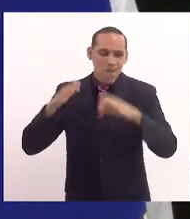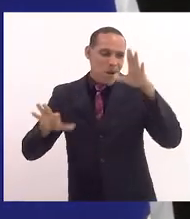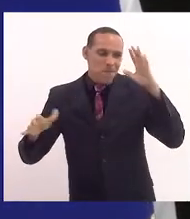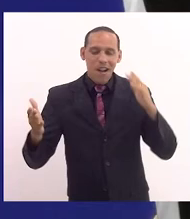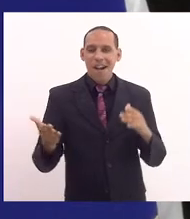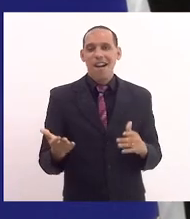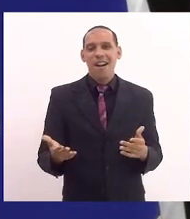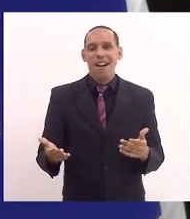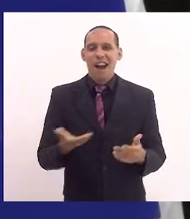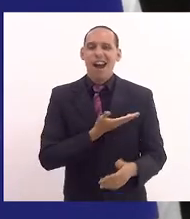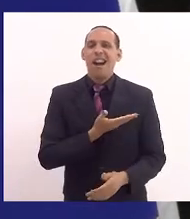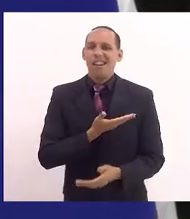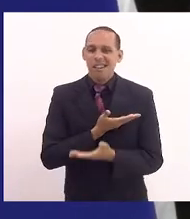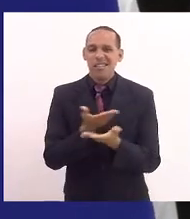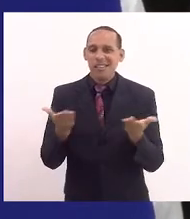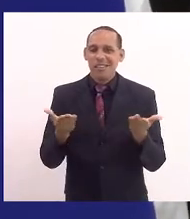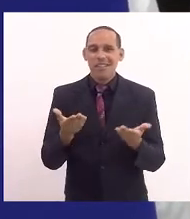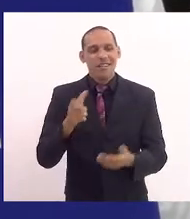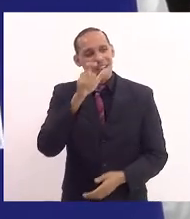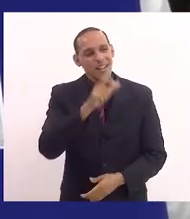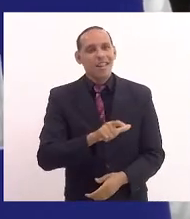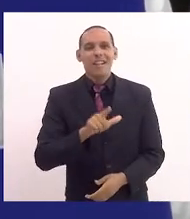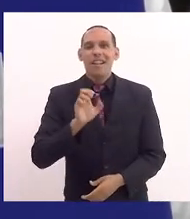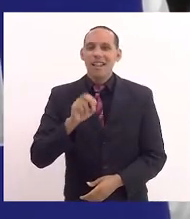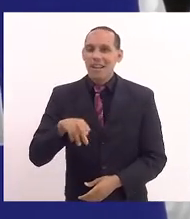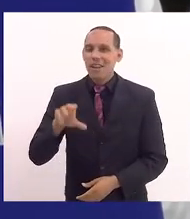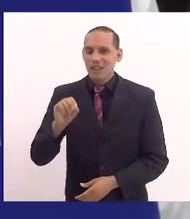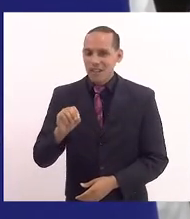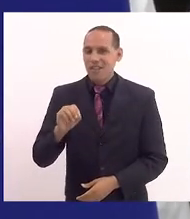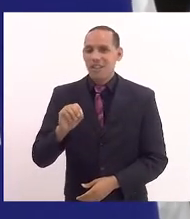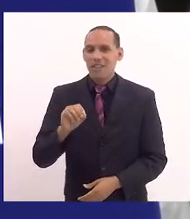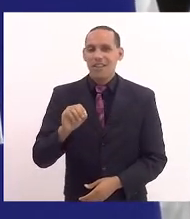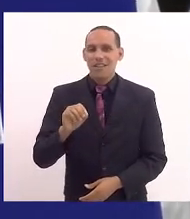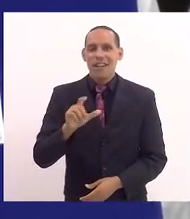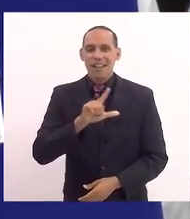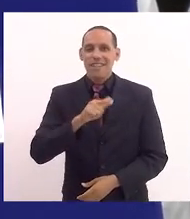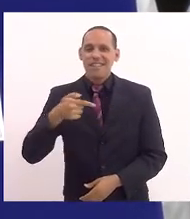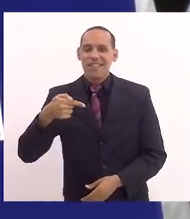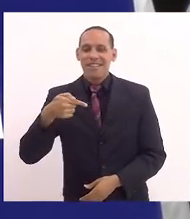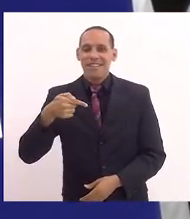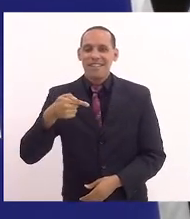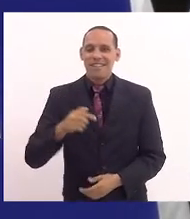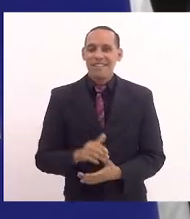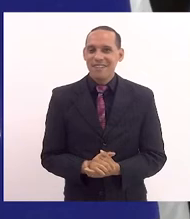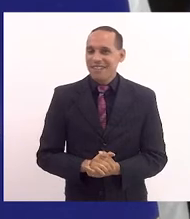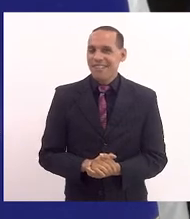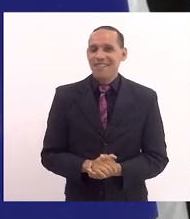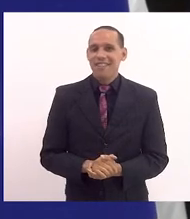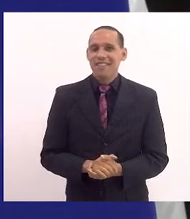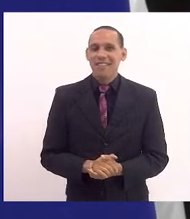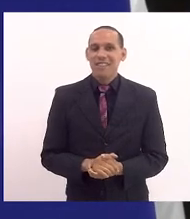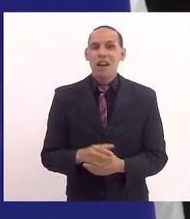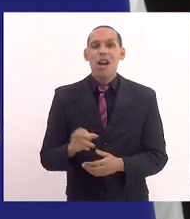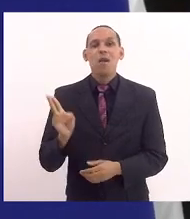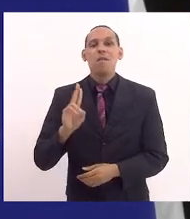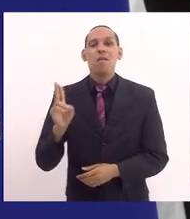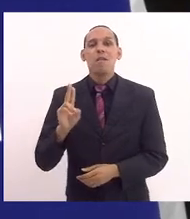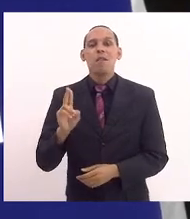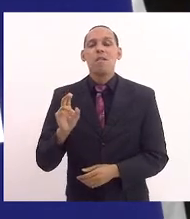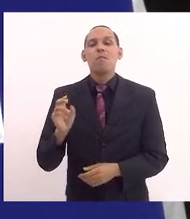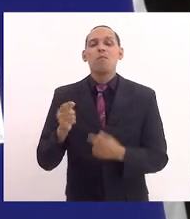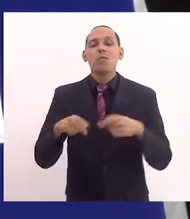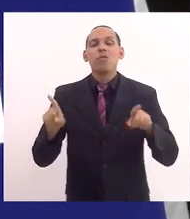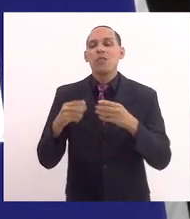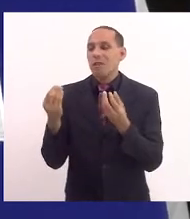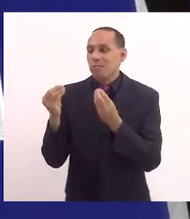vida, que se chama Leno Frassetti Barbosa, L7. Que me eternizou em uma música, disse